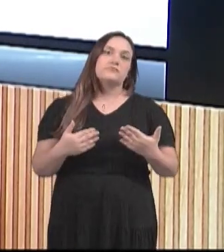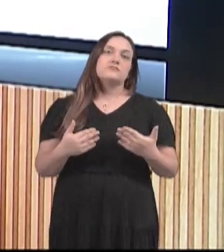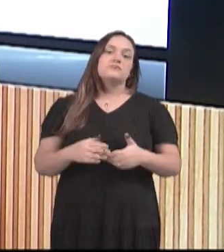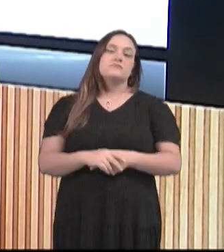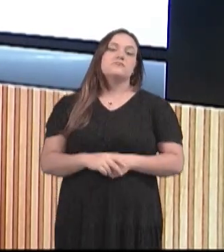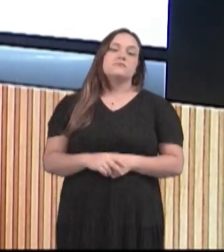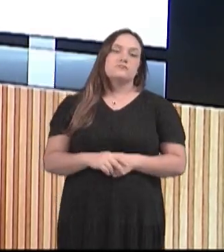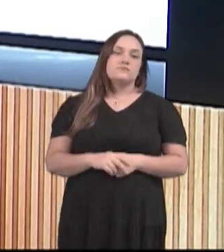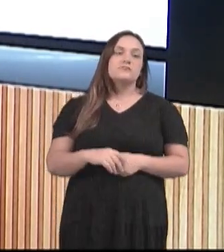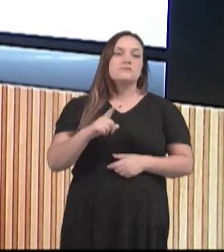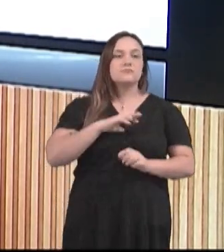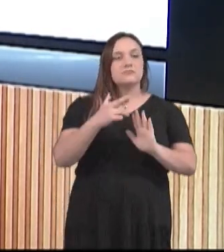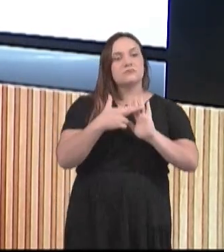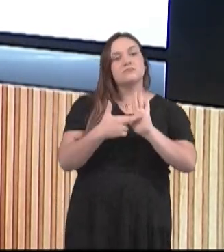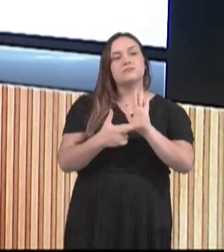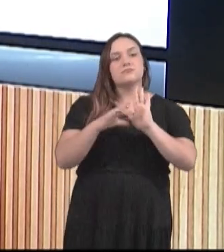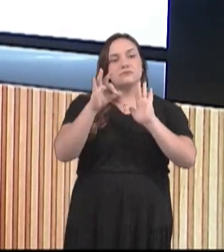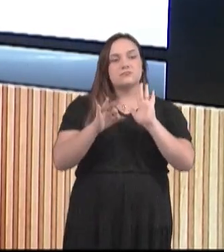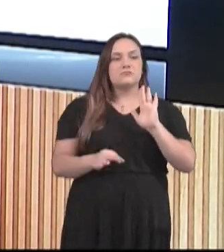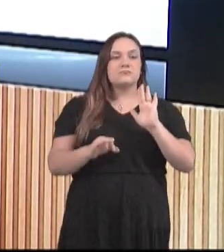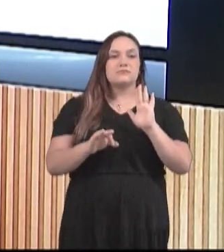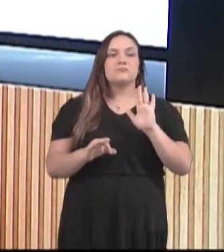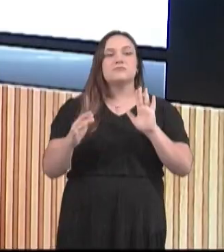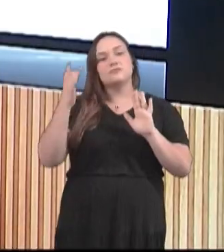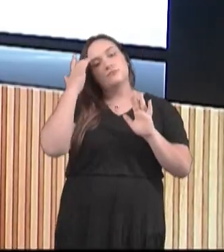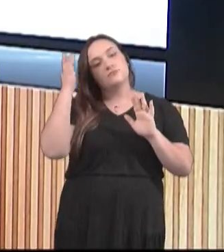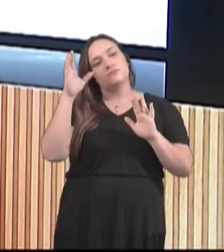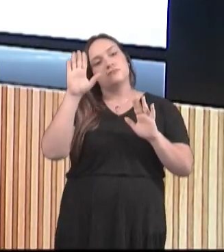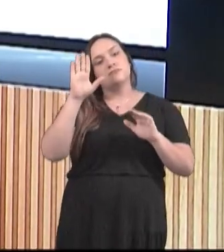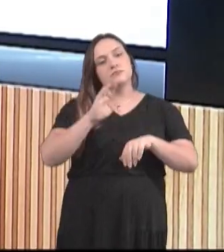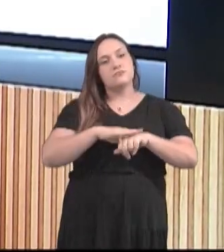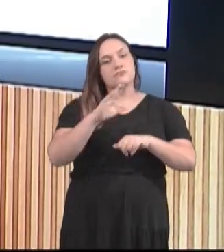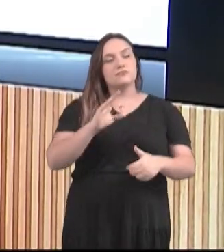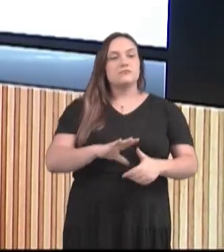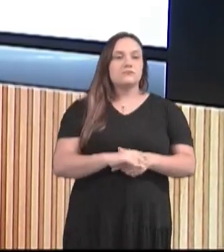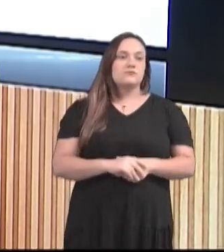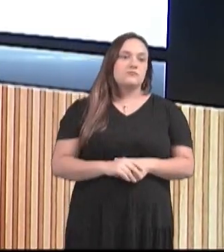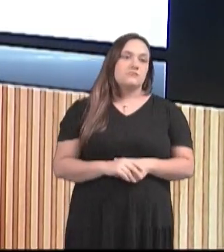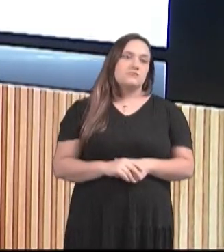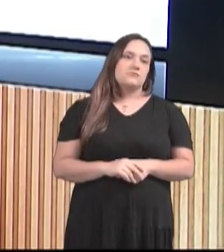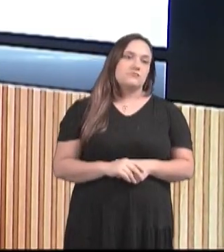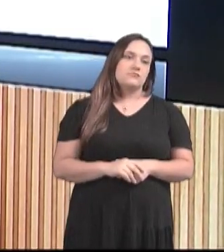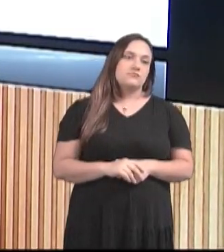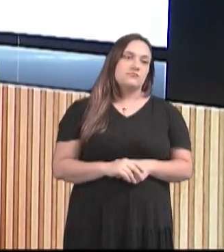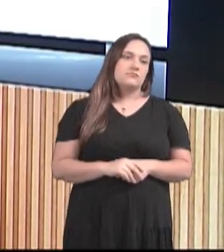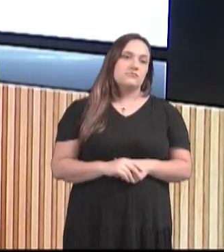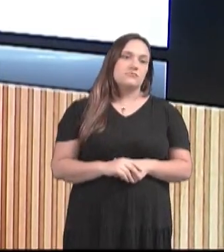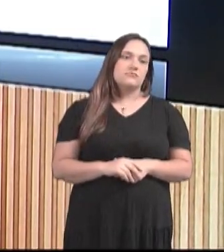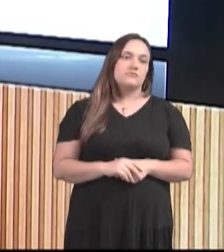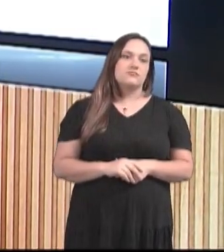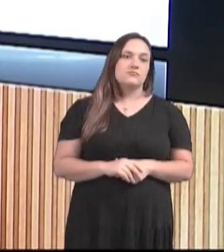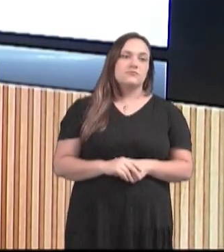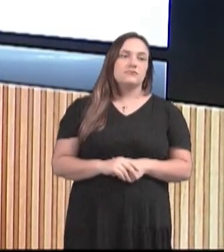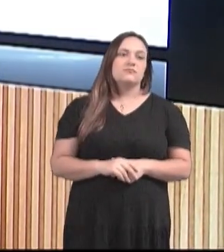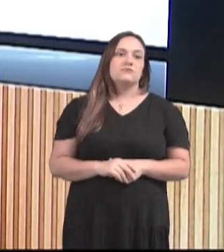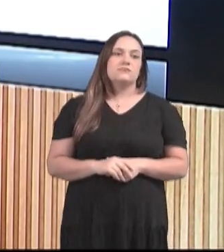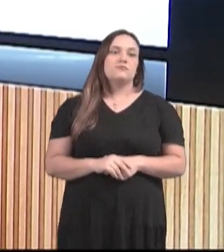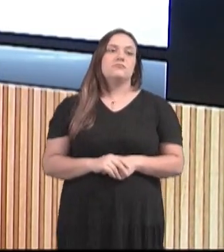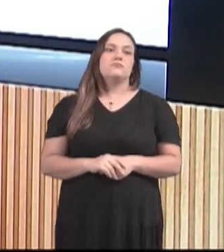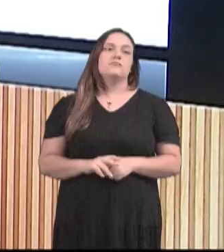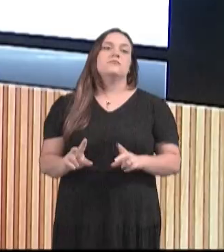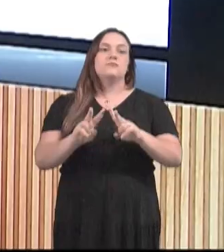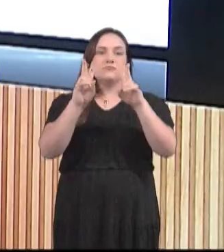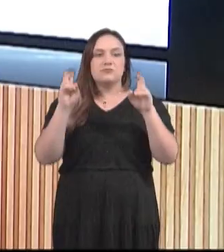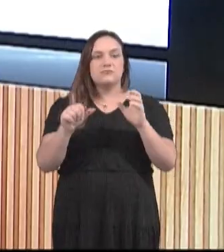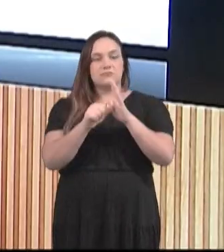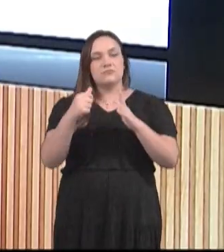as definições corretas para facilitar o acesso aos direitos que essas pessoas têm. Então, matéria em